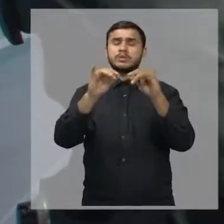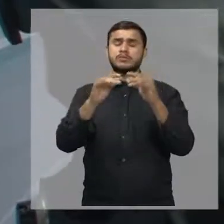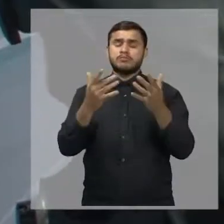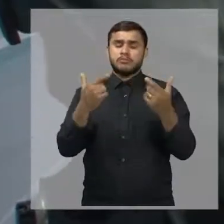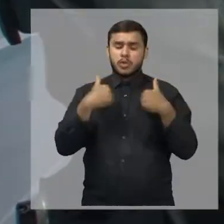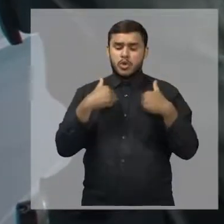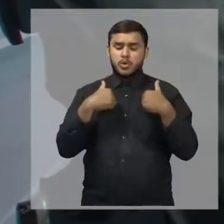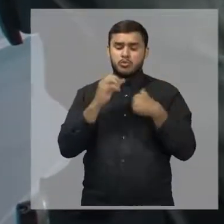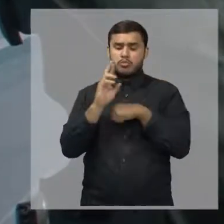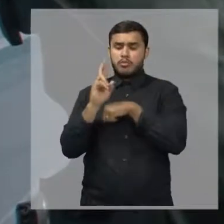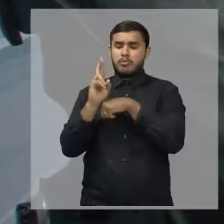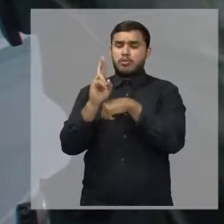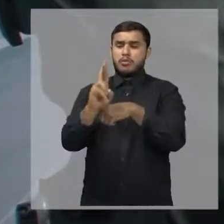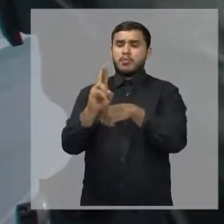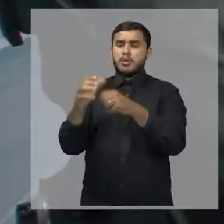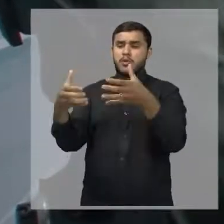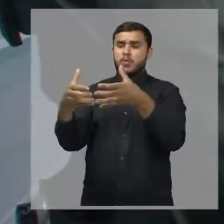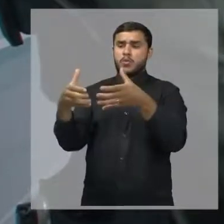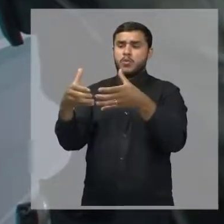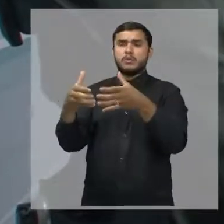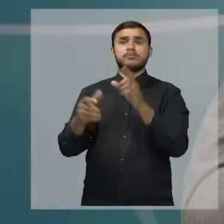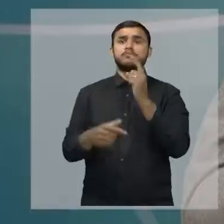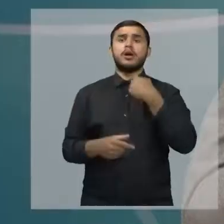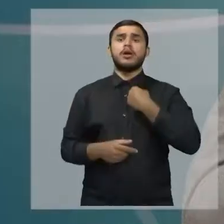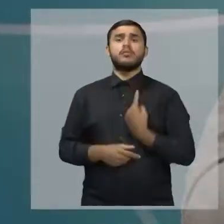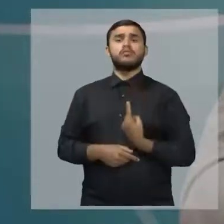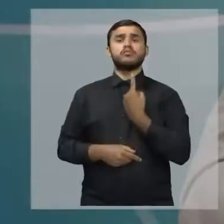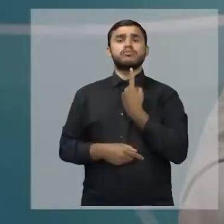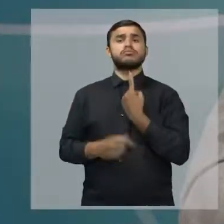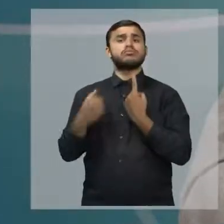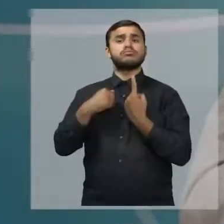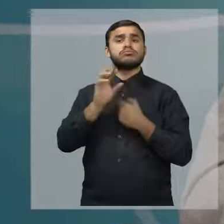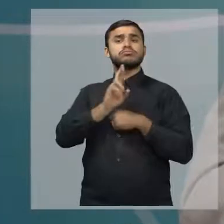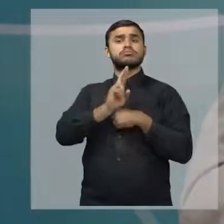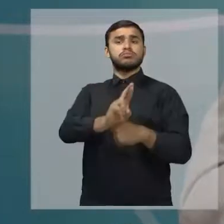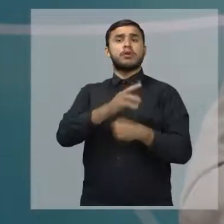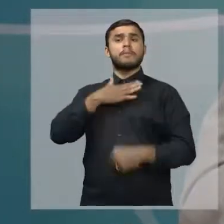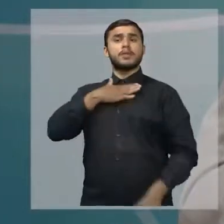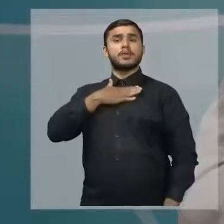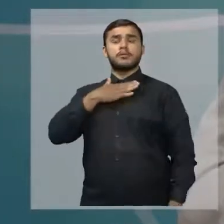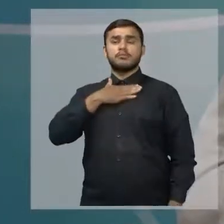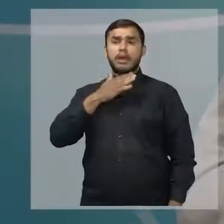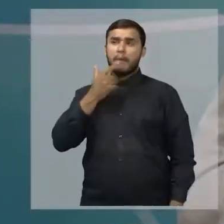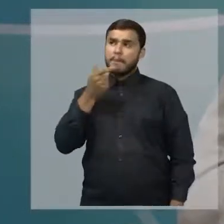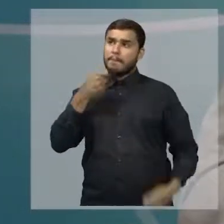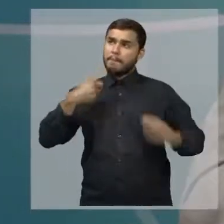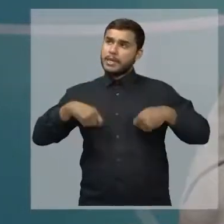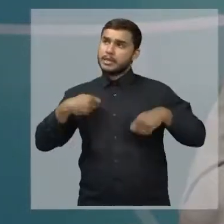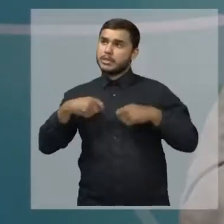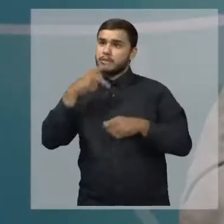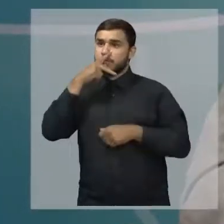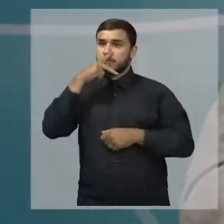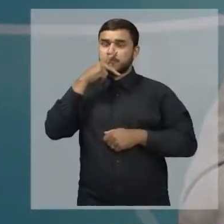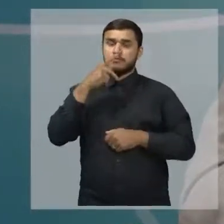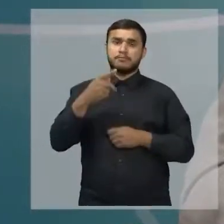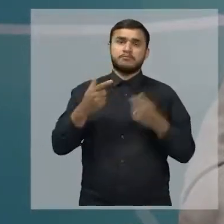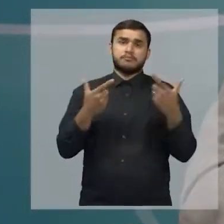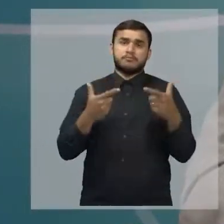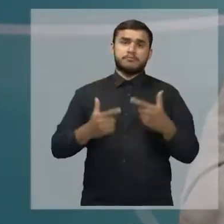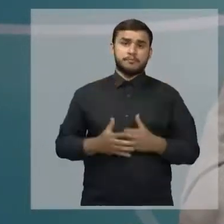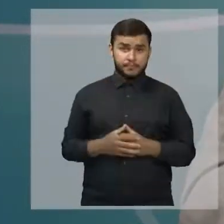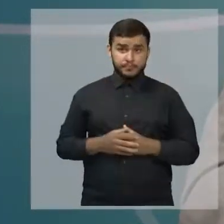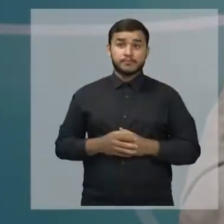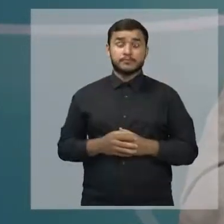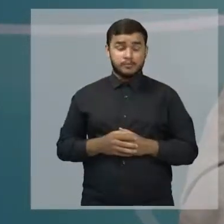Não vejo ninguém indo a um partido para pedir essa questão. A outra função, que eu acho que não está em baixa